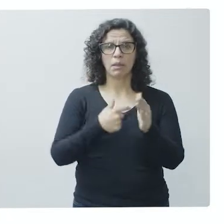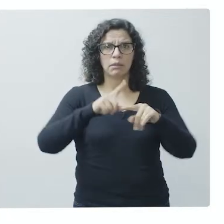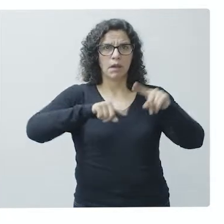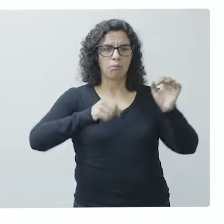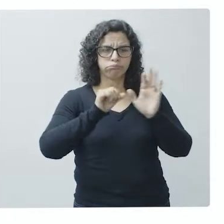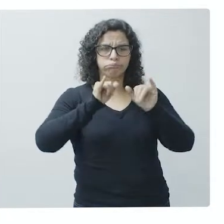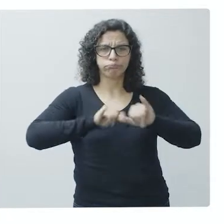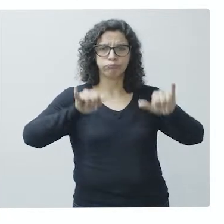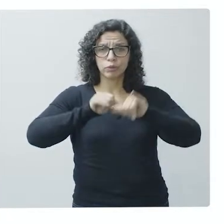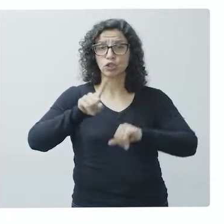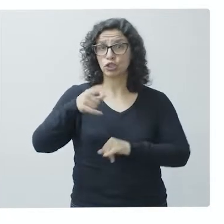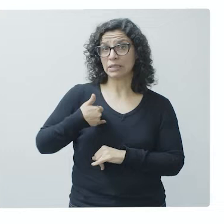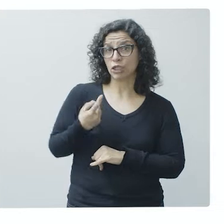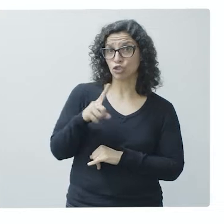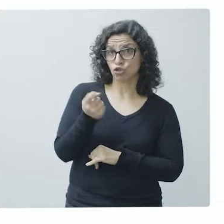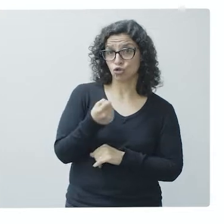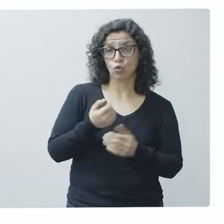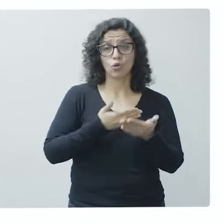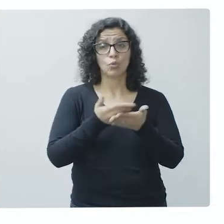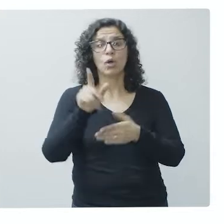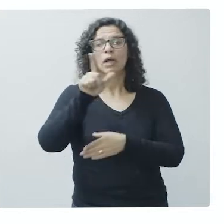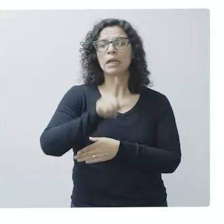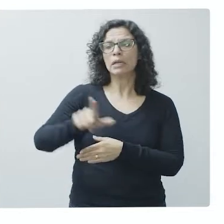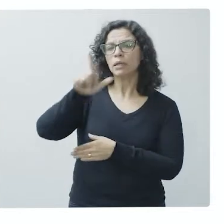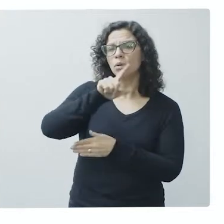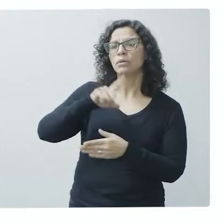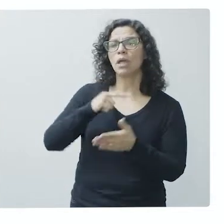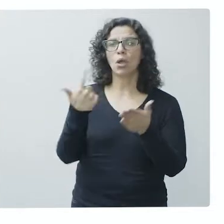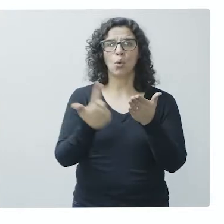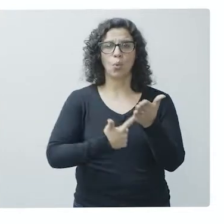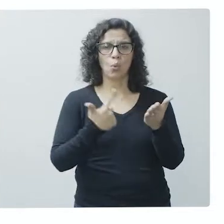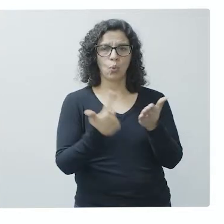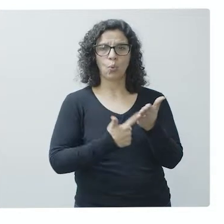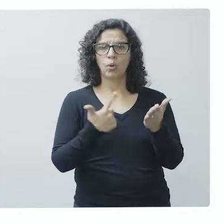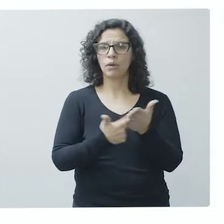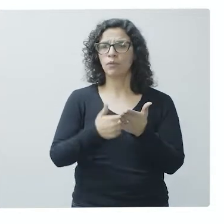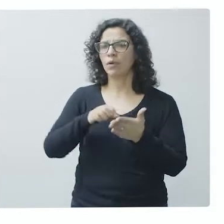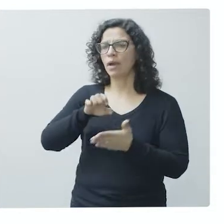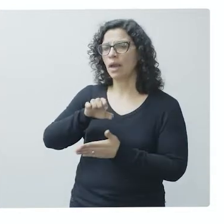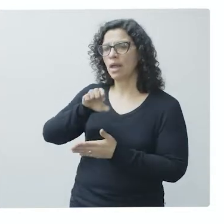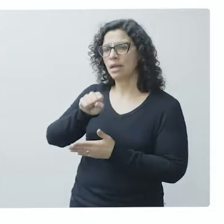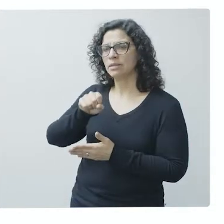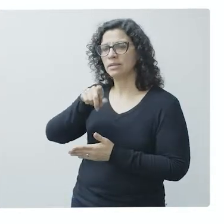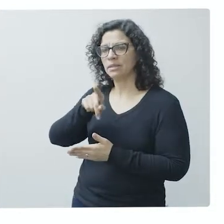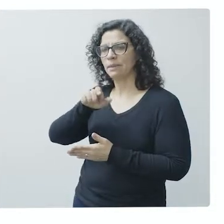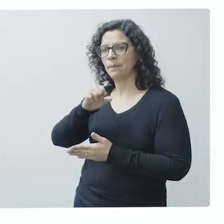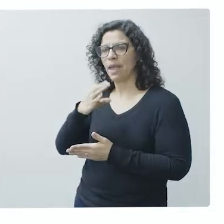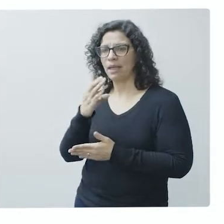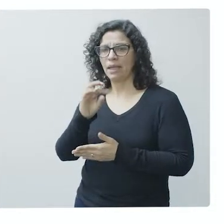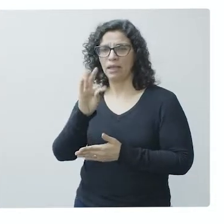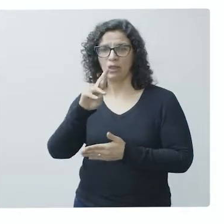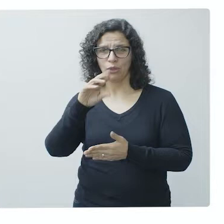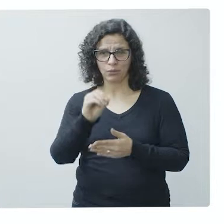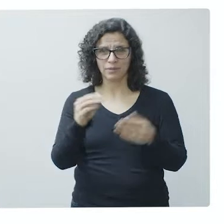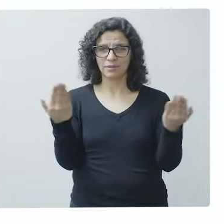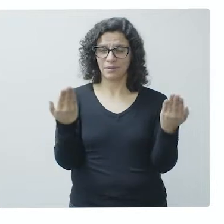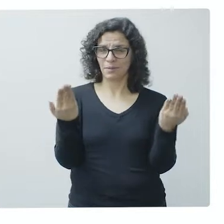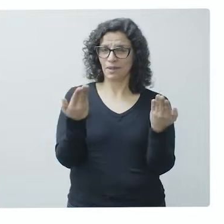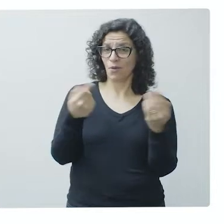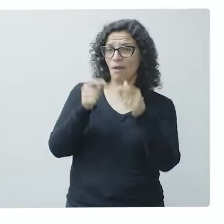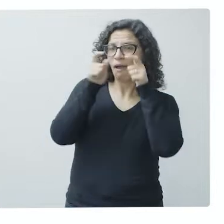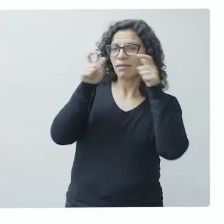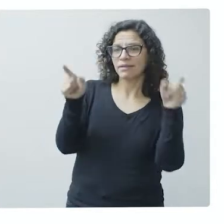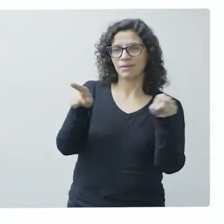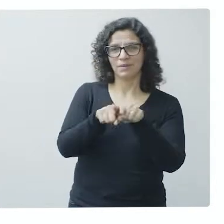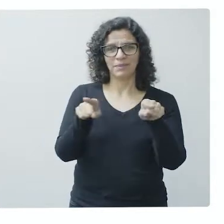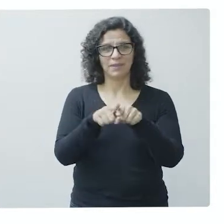publicadas, com 18 anos, estreou na literatura com o livro Espectros. Novamente chamo a atenção de vocês.